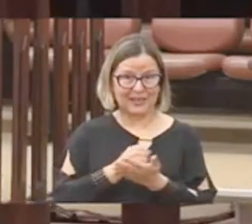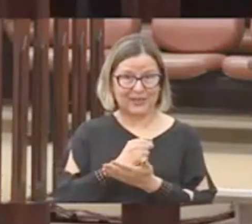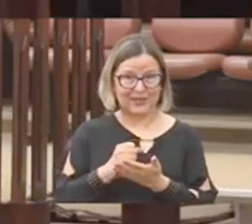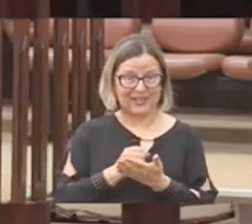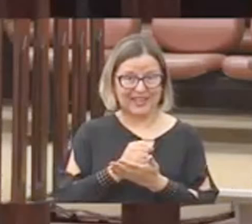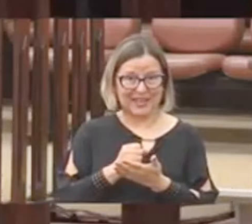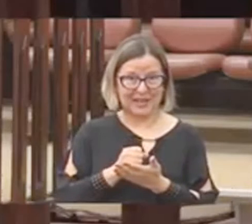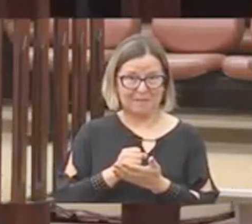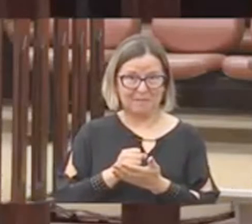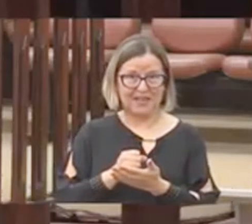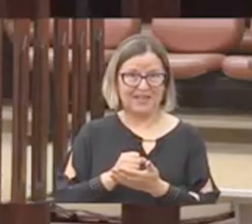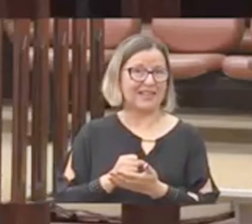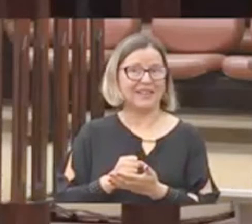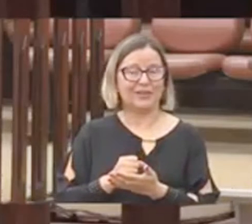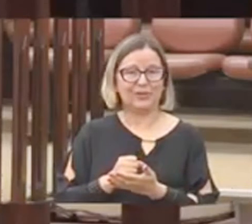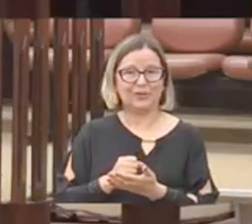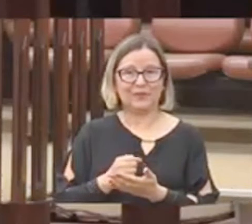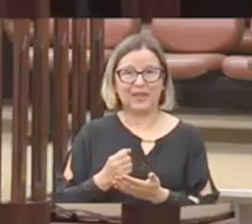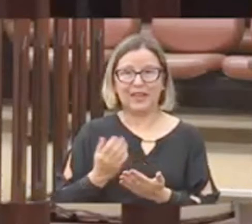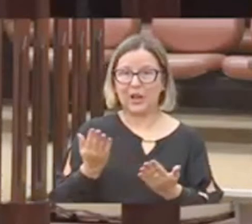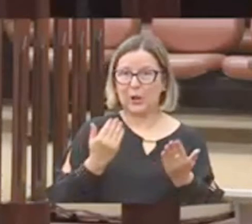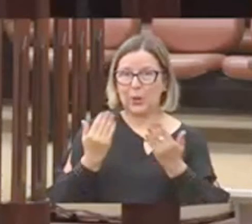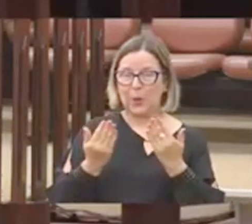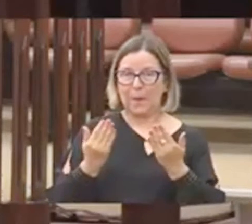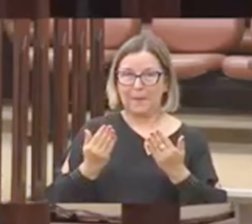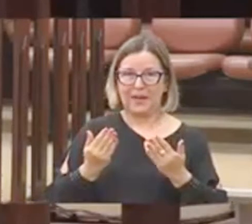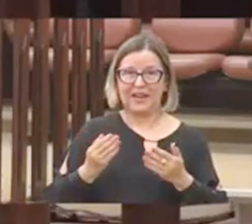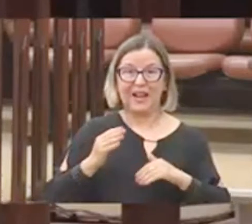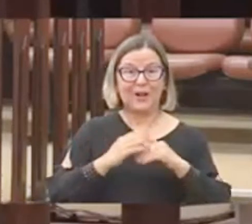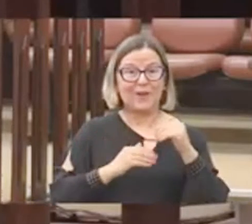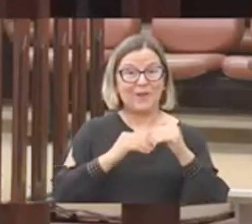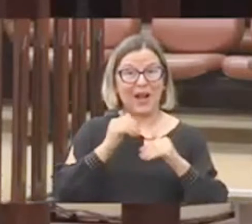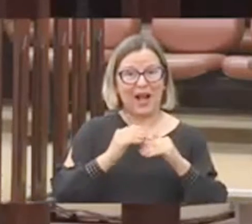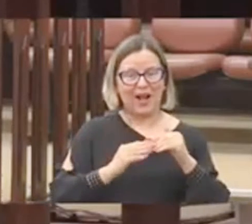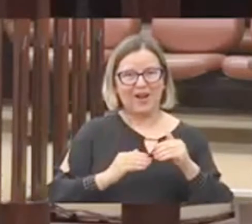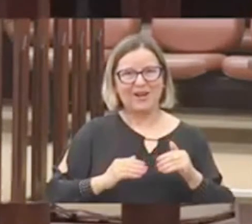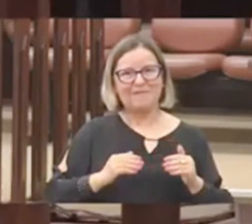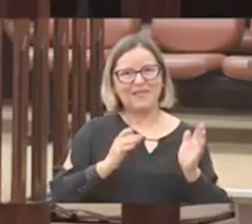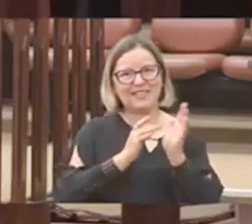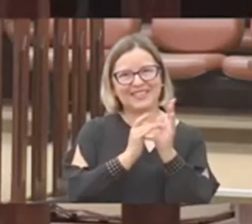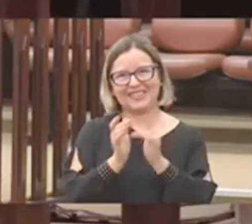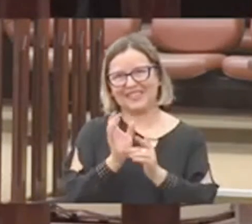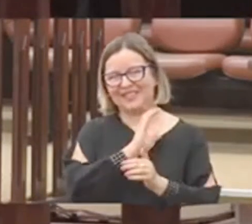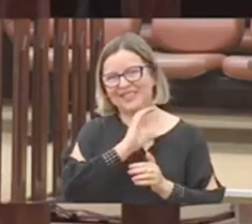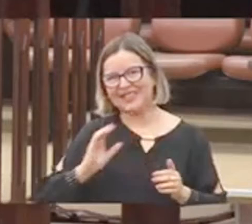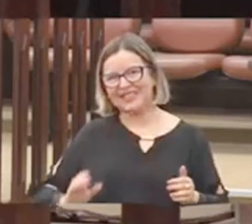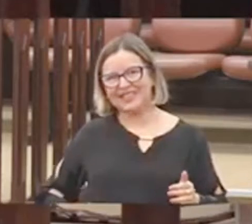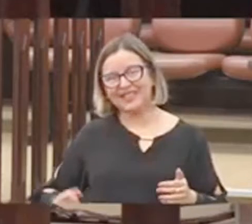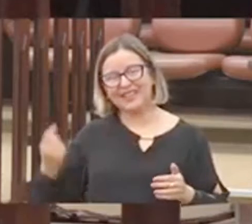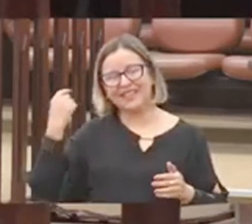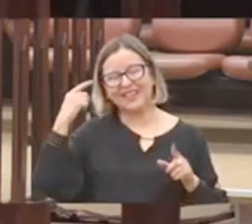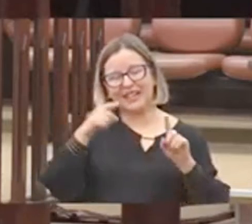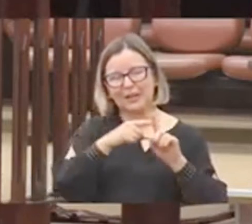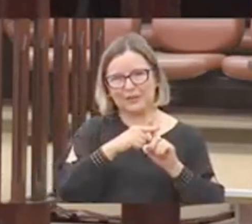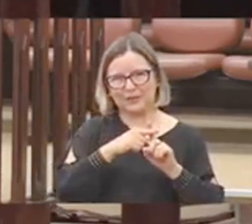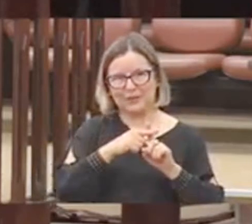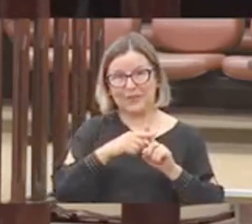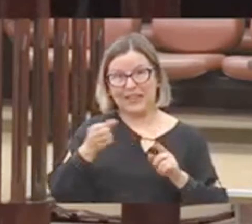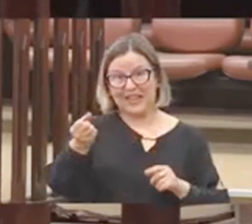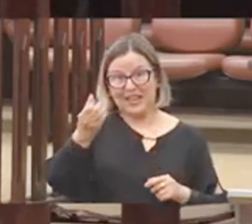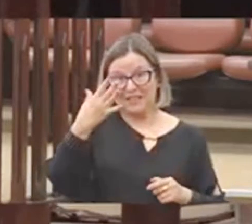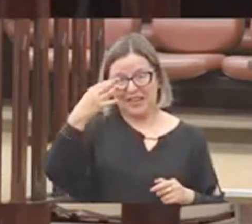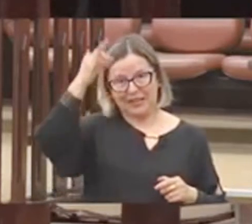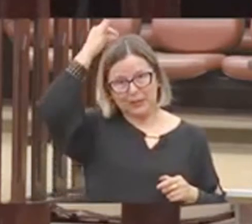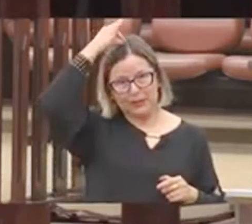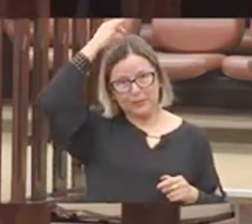cruz. A sua obra de morte e de ressurreição. E a revelação do Espírito Santo desta verdade